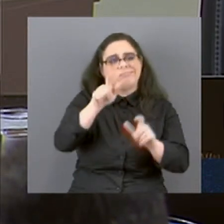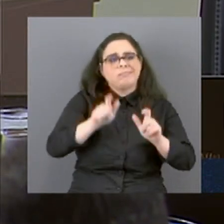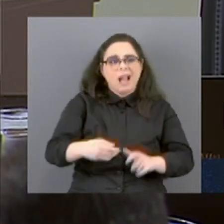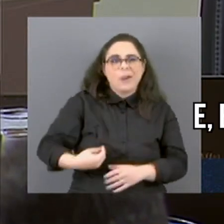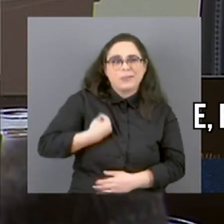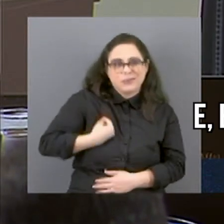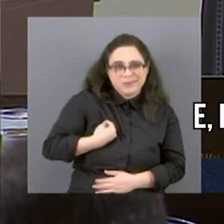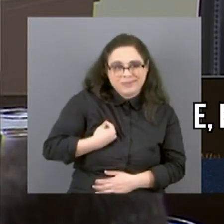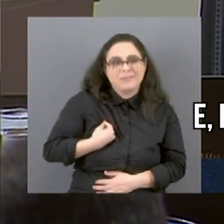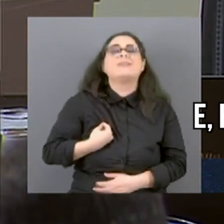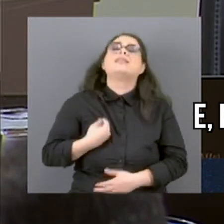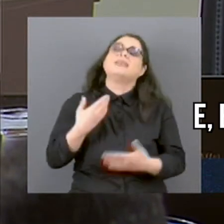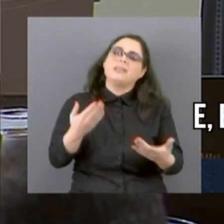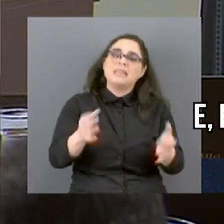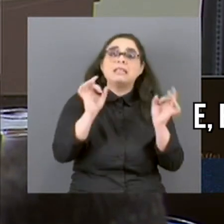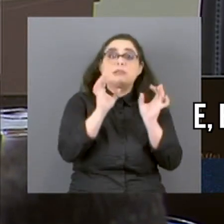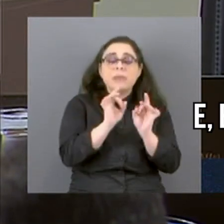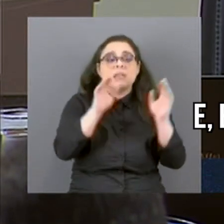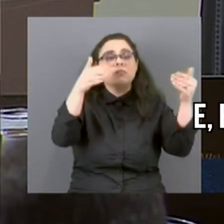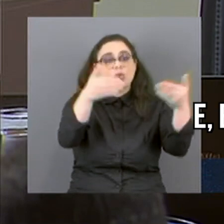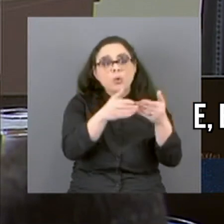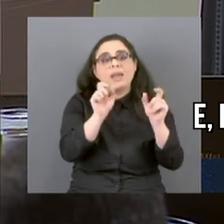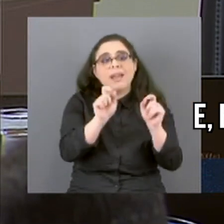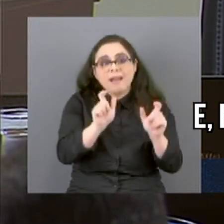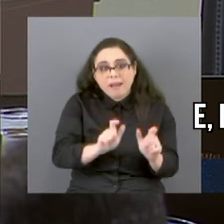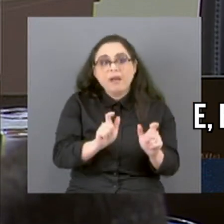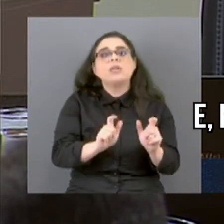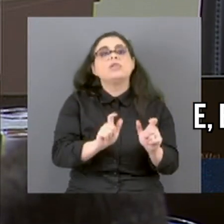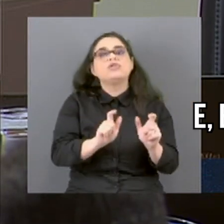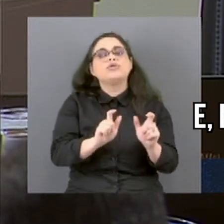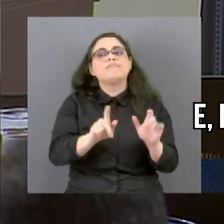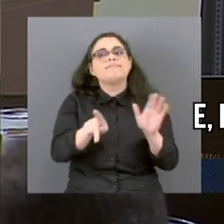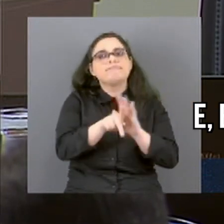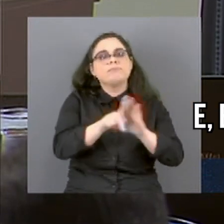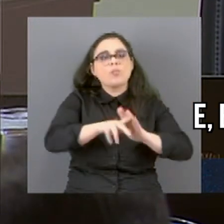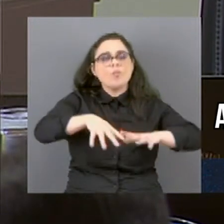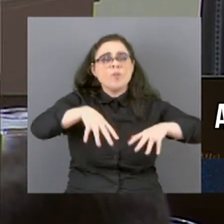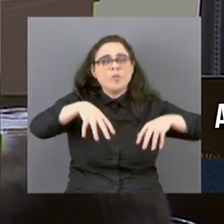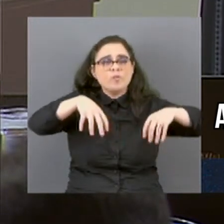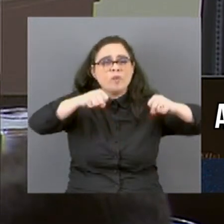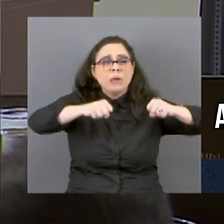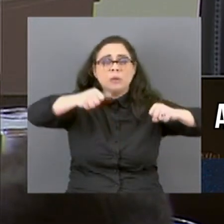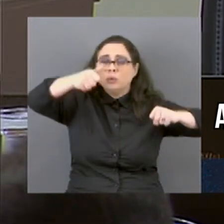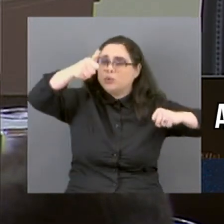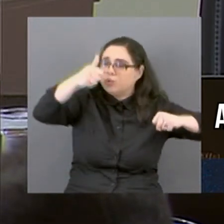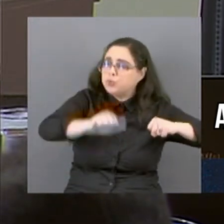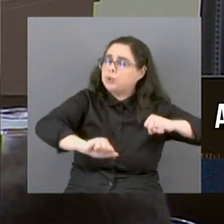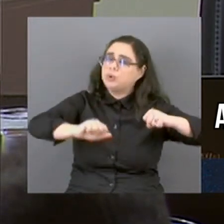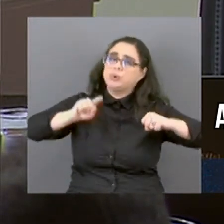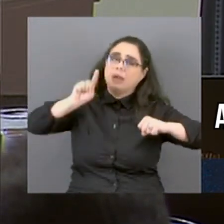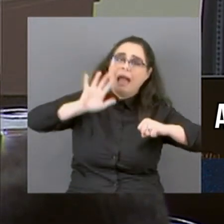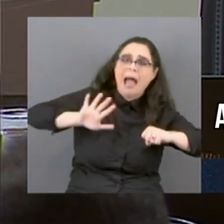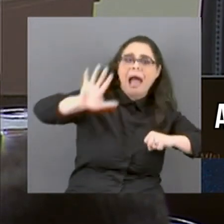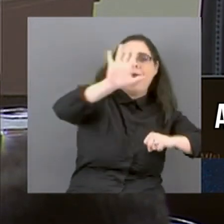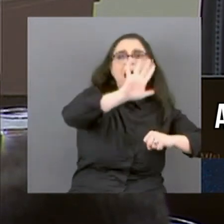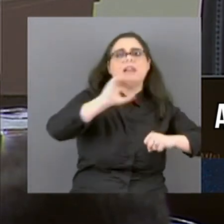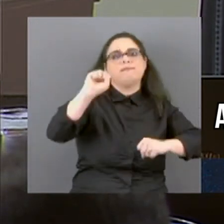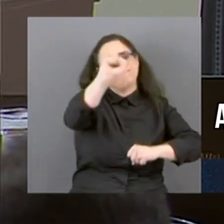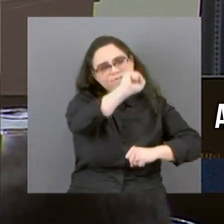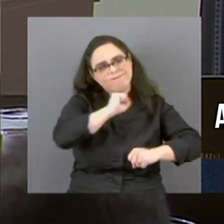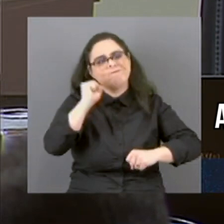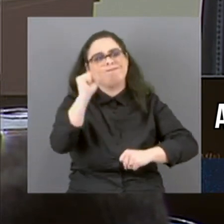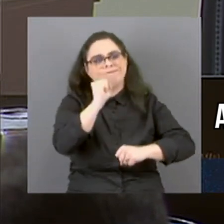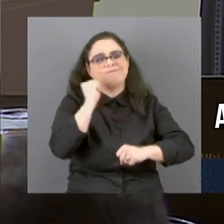marinha mercante, e em especial em função das estiagens que têm alcançado essas regiões de